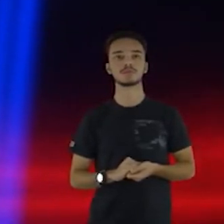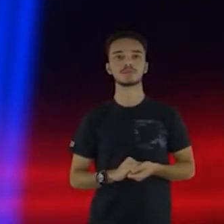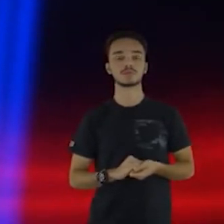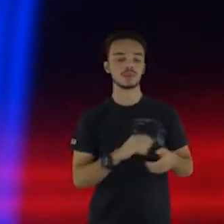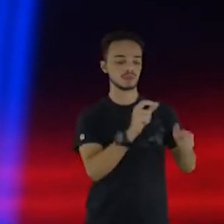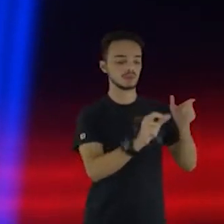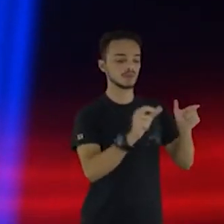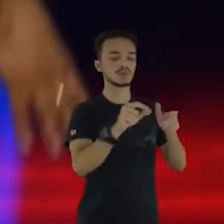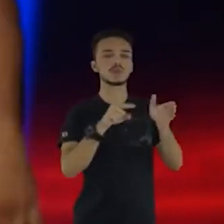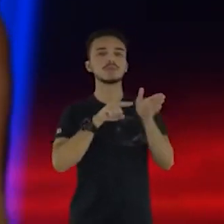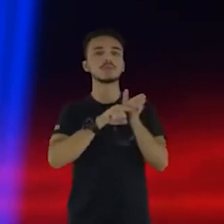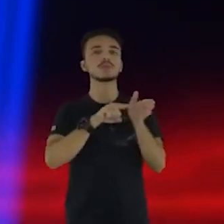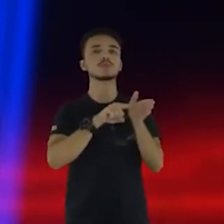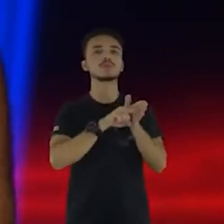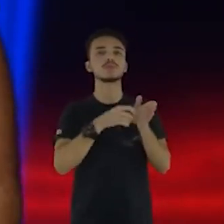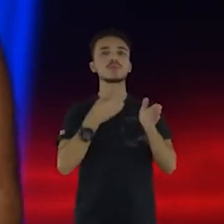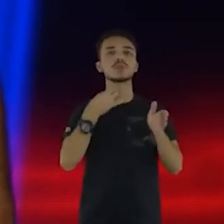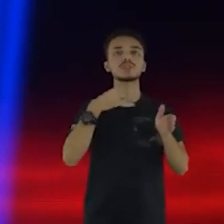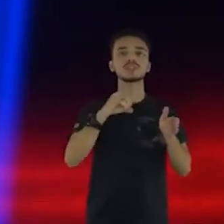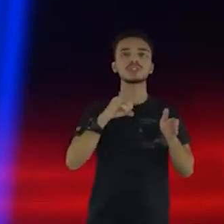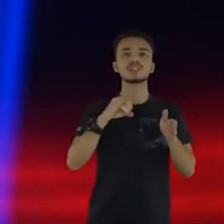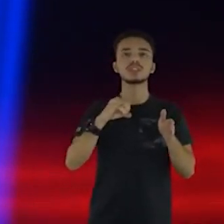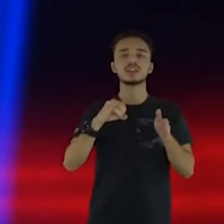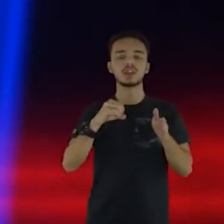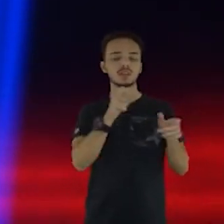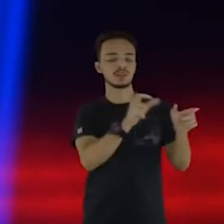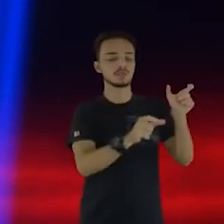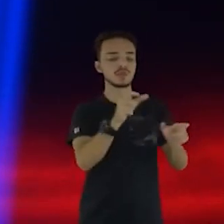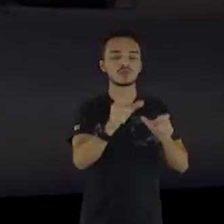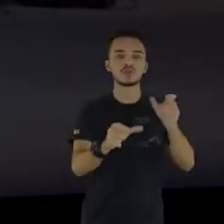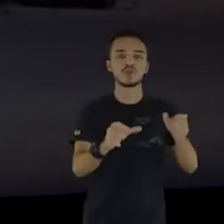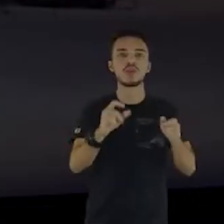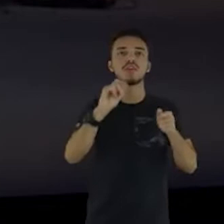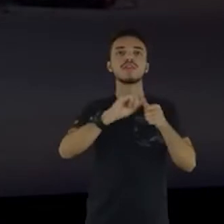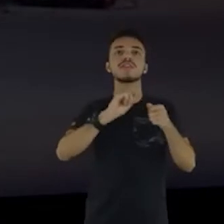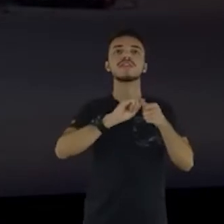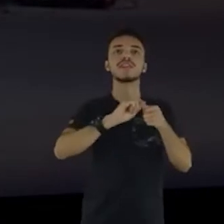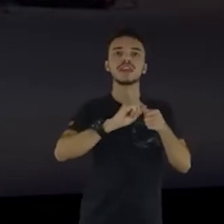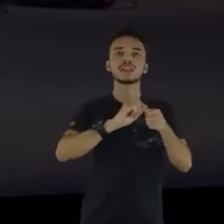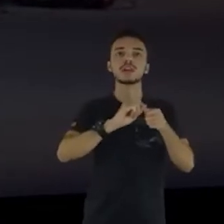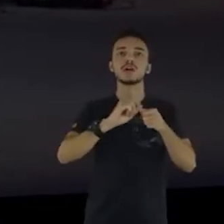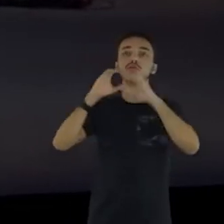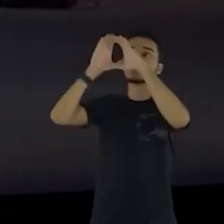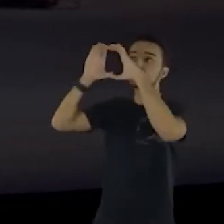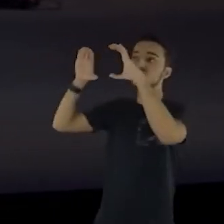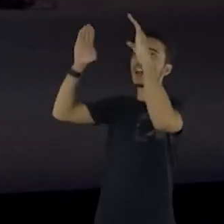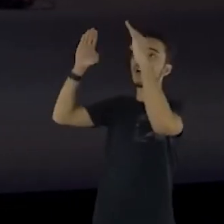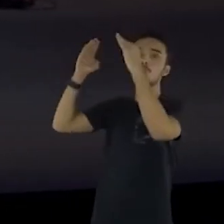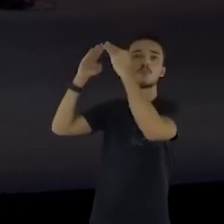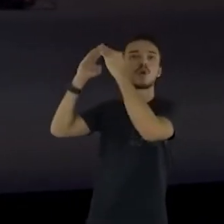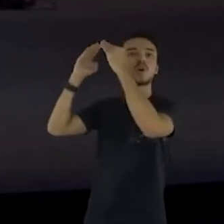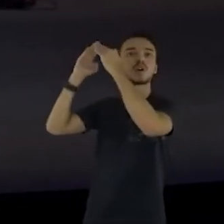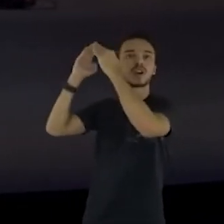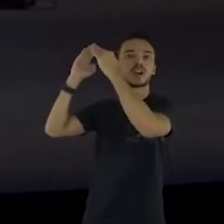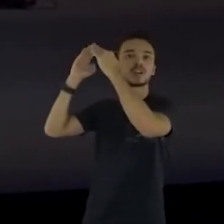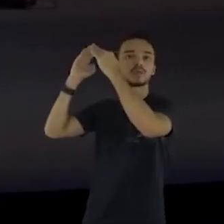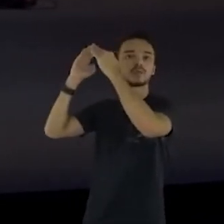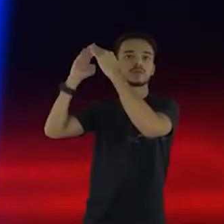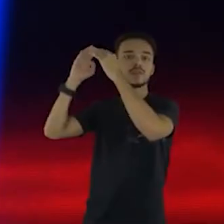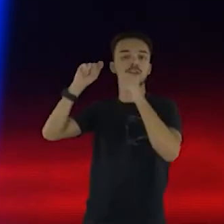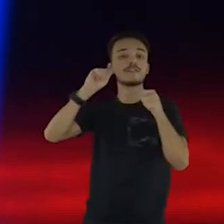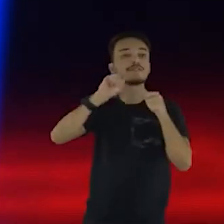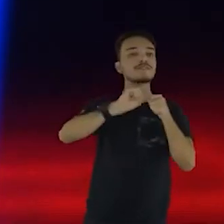se elas tinham sido criadas para ir morar no céu, ou ele perguntou algo assim: quem foi criado aqui para ir morar no